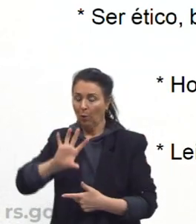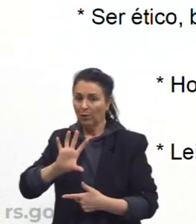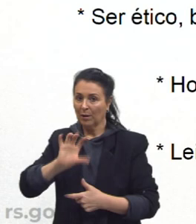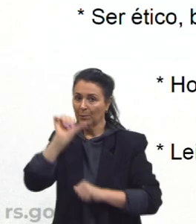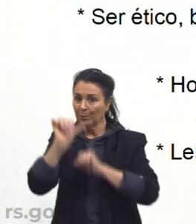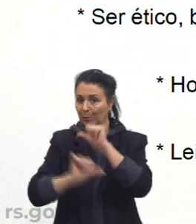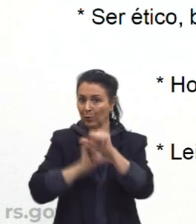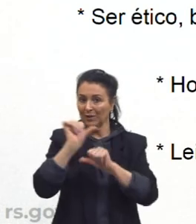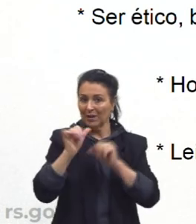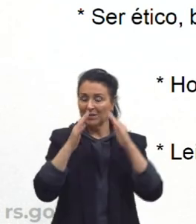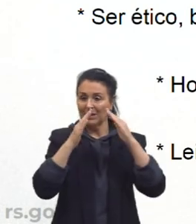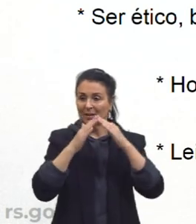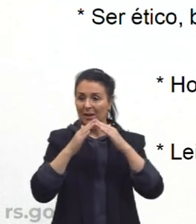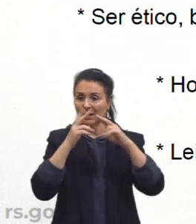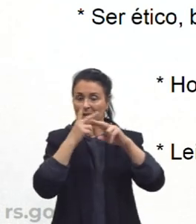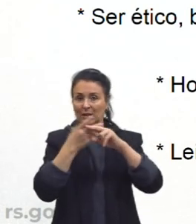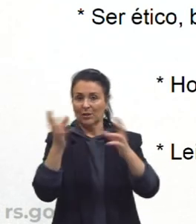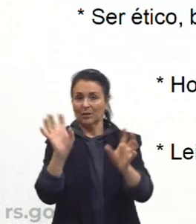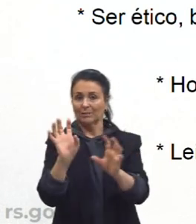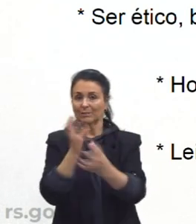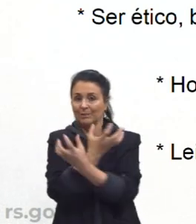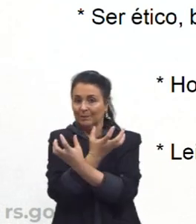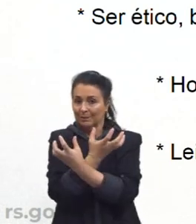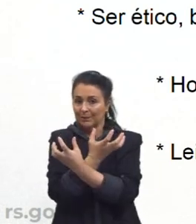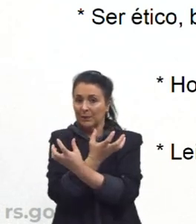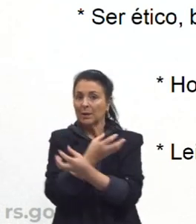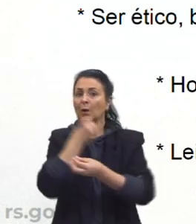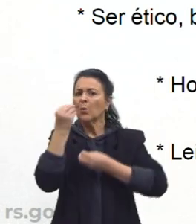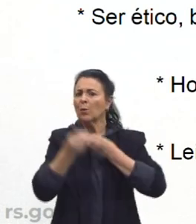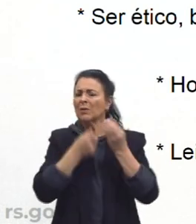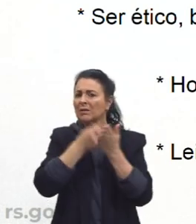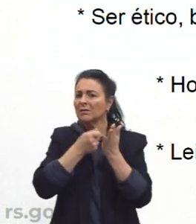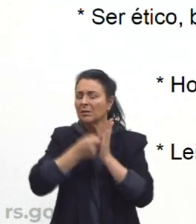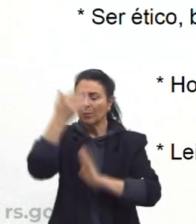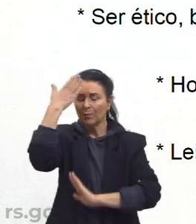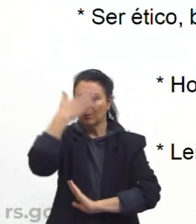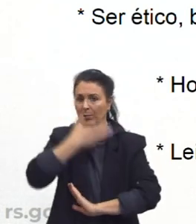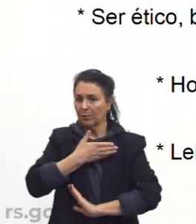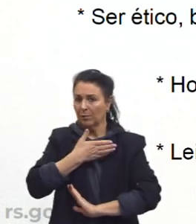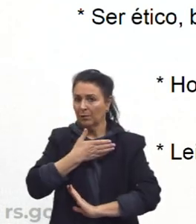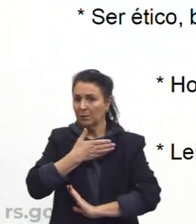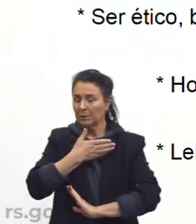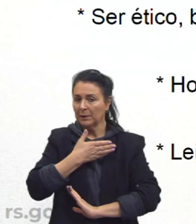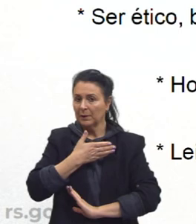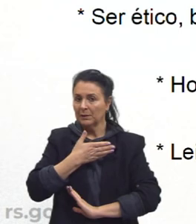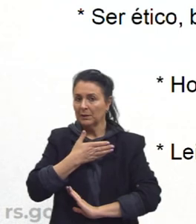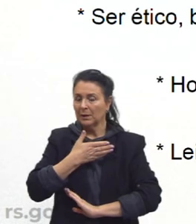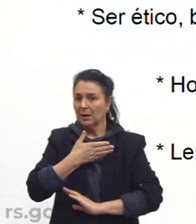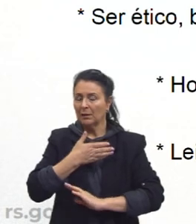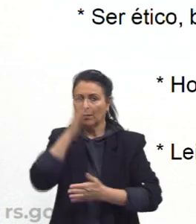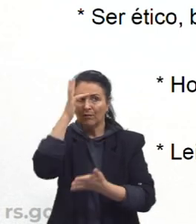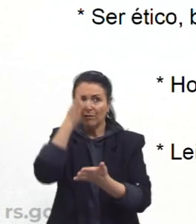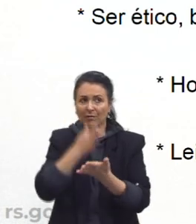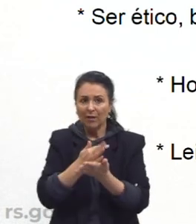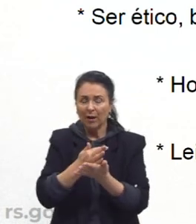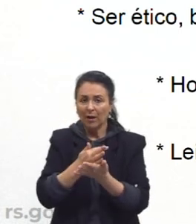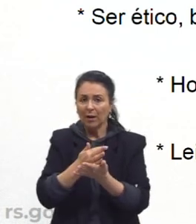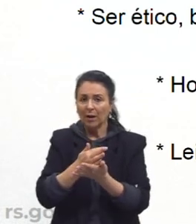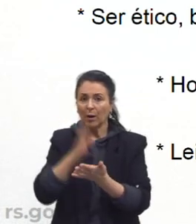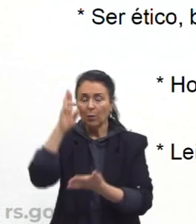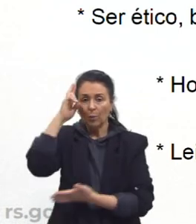De que forma o São Tomás de Aquino Tenta né provar essas essas essa fé pela razão